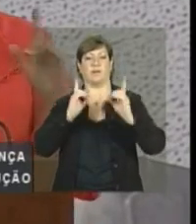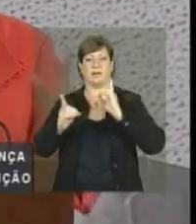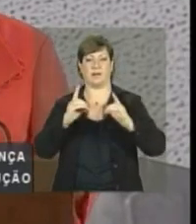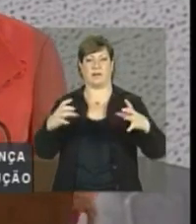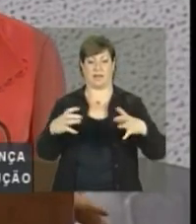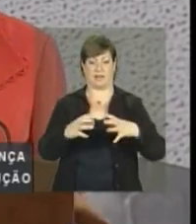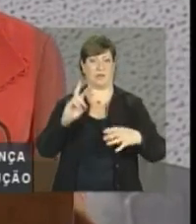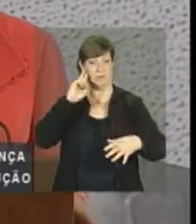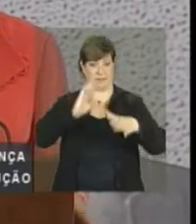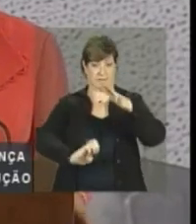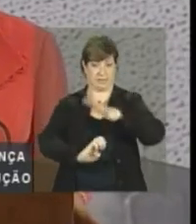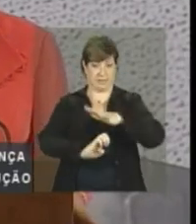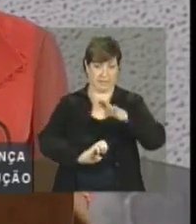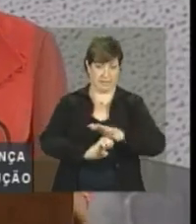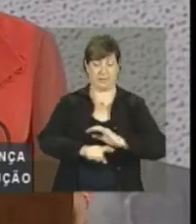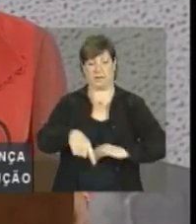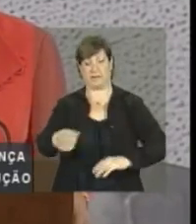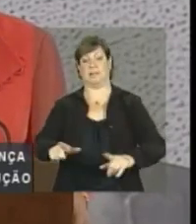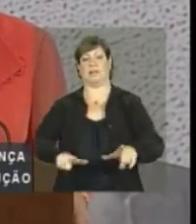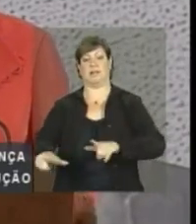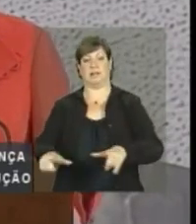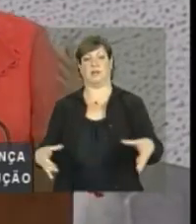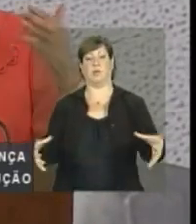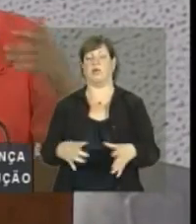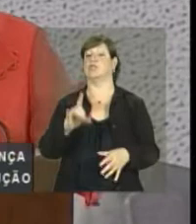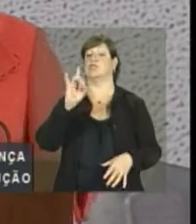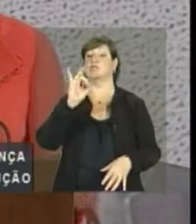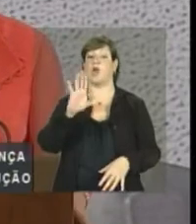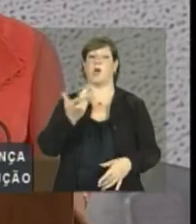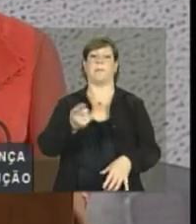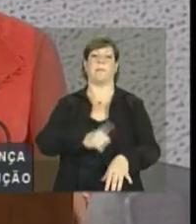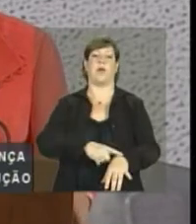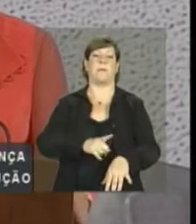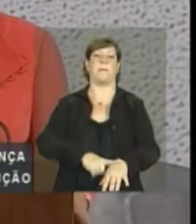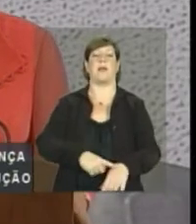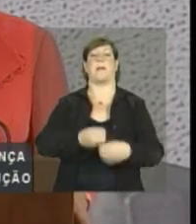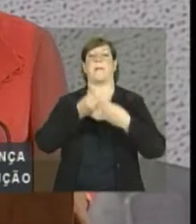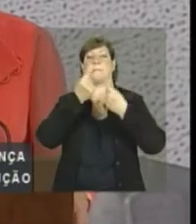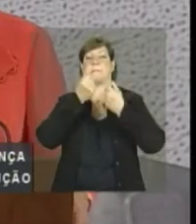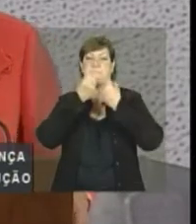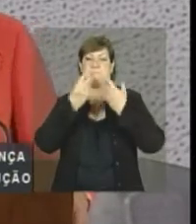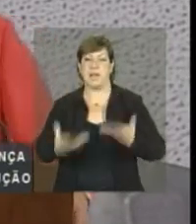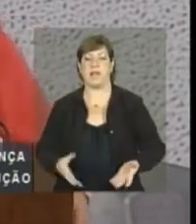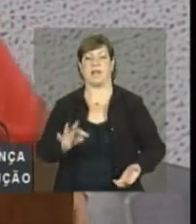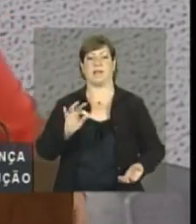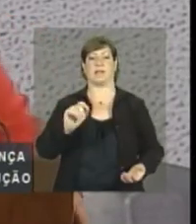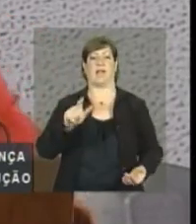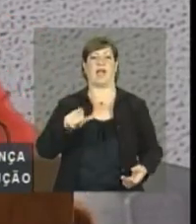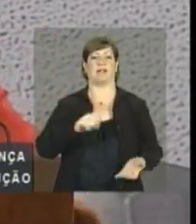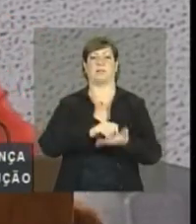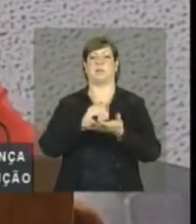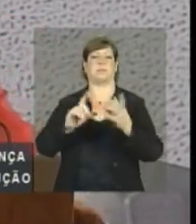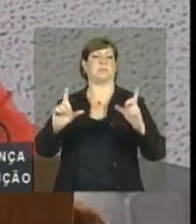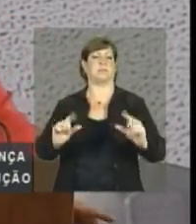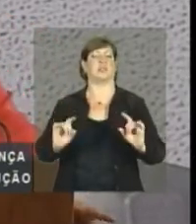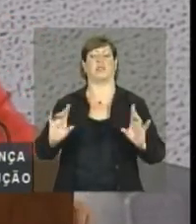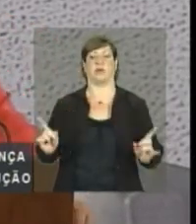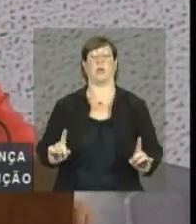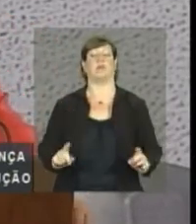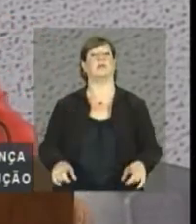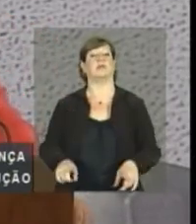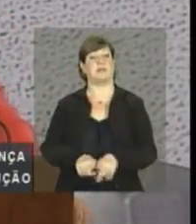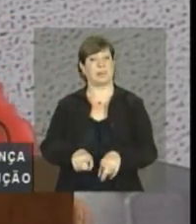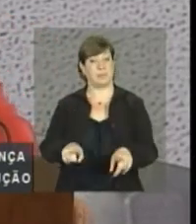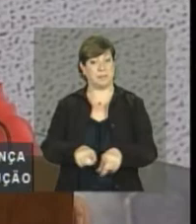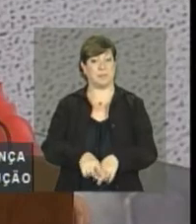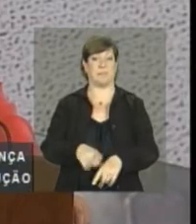não é só nos momentos de prosperidade ou em momentos de taxas de desemprego pequena. Pelo contrário,